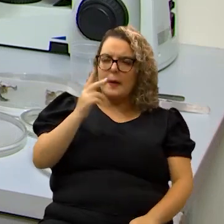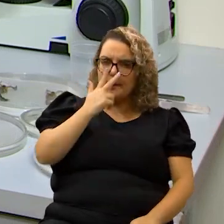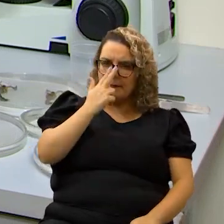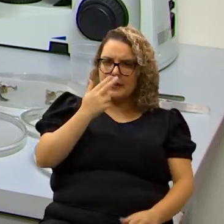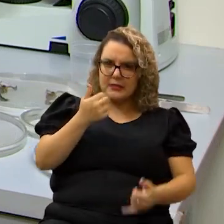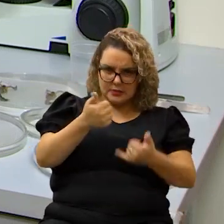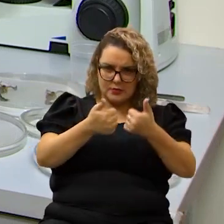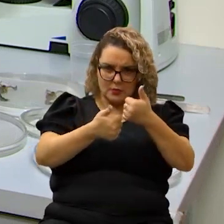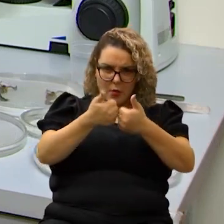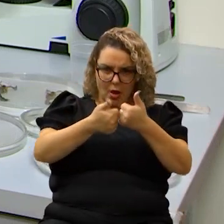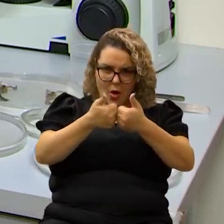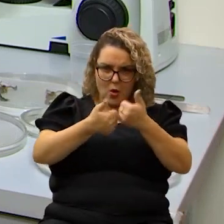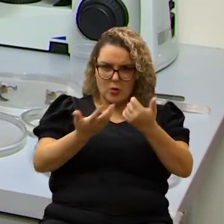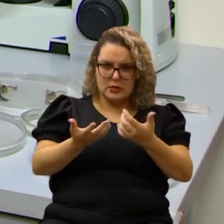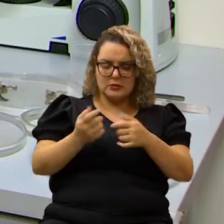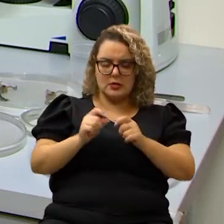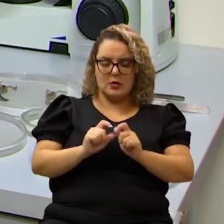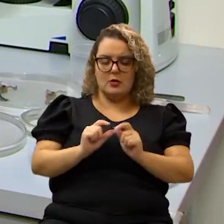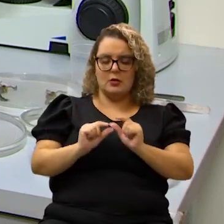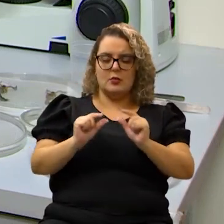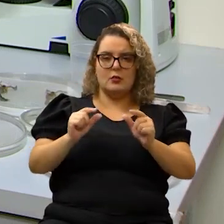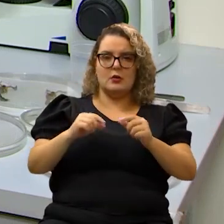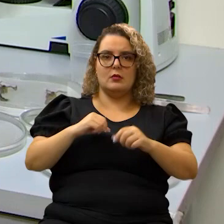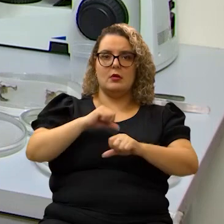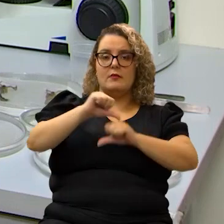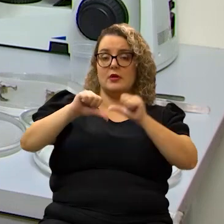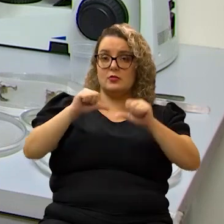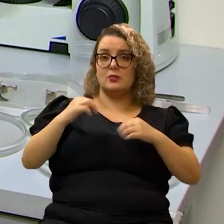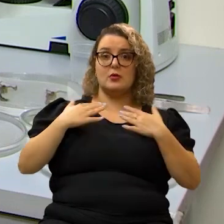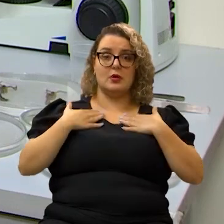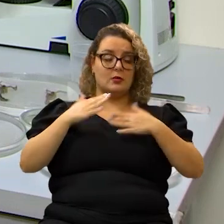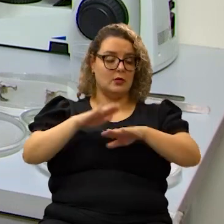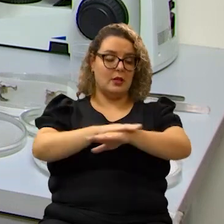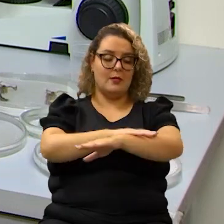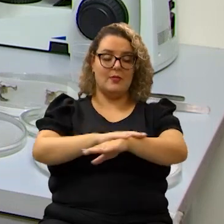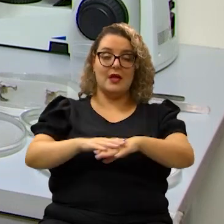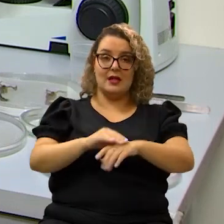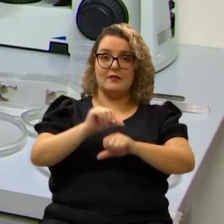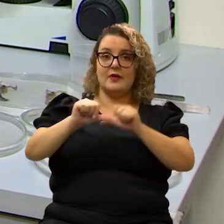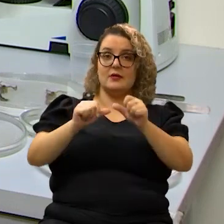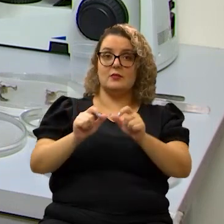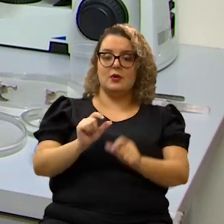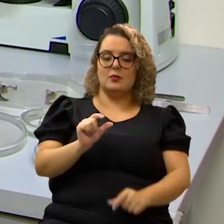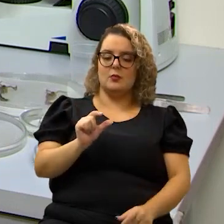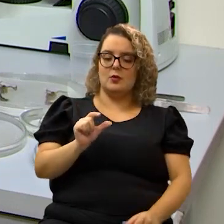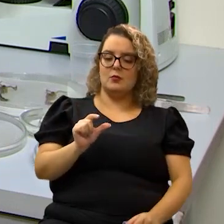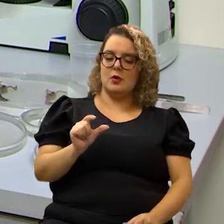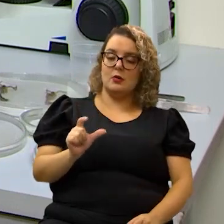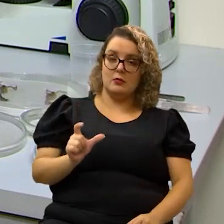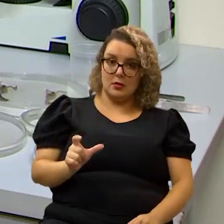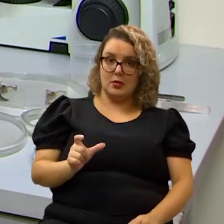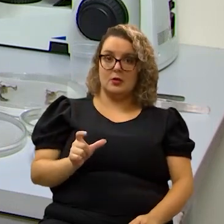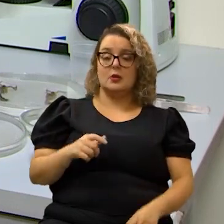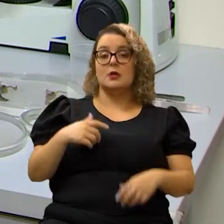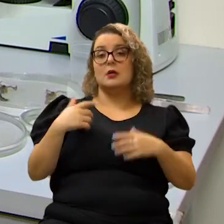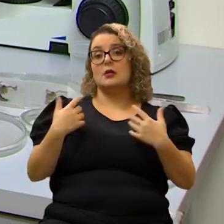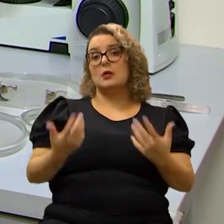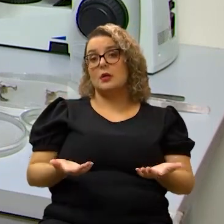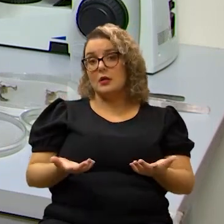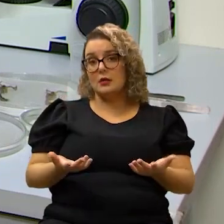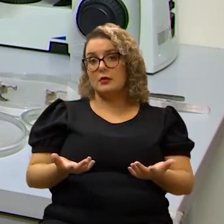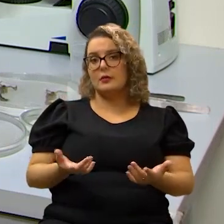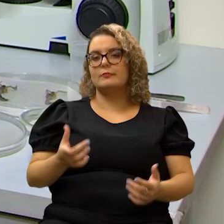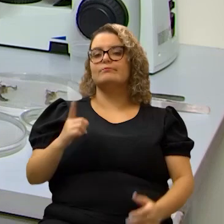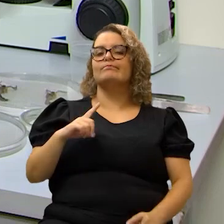nasce tamanho de um grãozinho de arroz, né? E aí ele vai trocando de pele. Conforme ele vai crescendo, ele vai trocando de pele, vai ficando